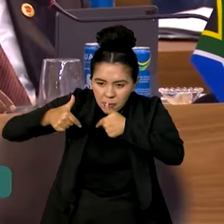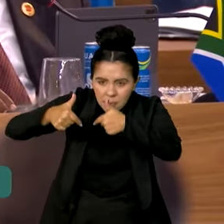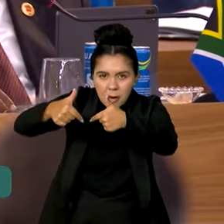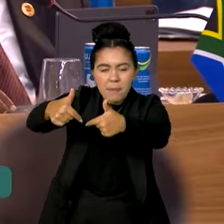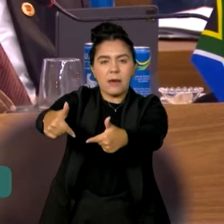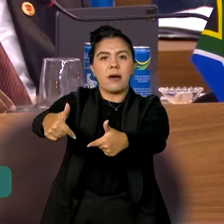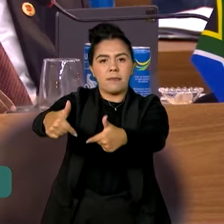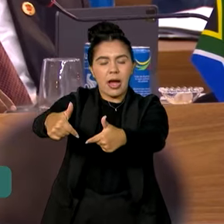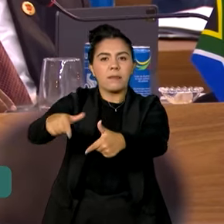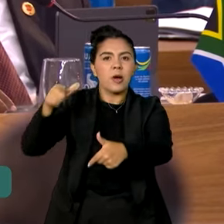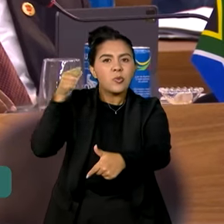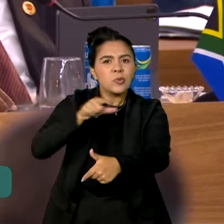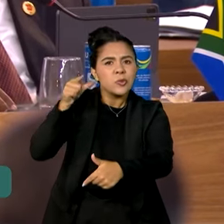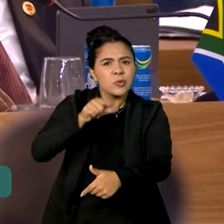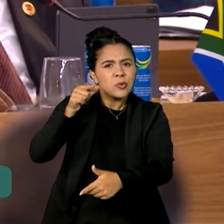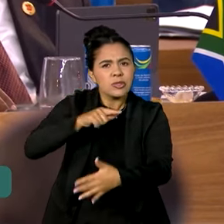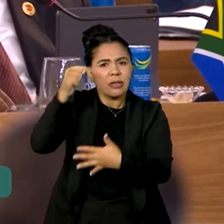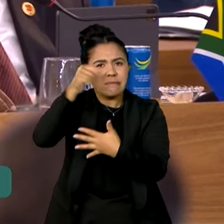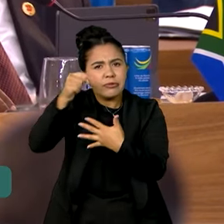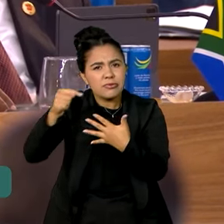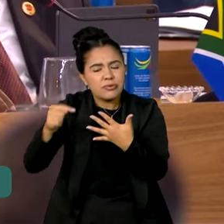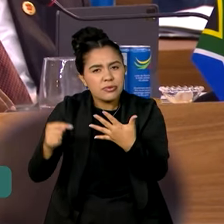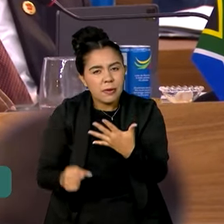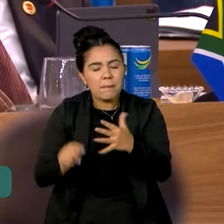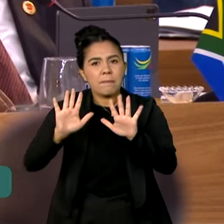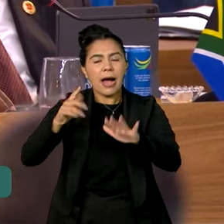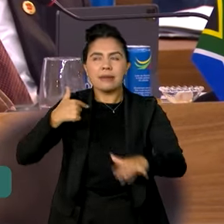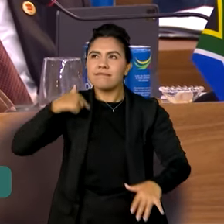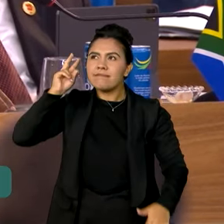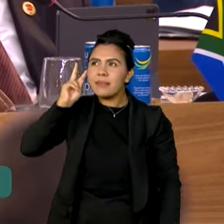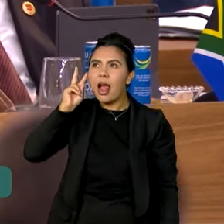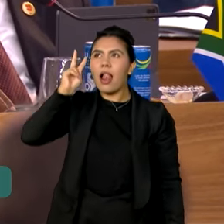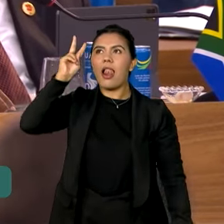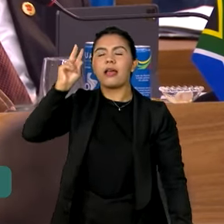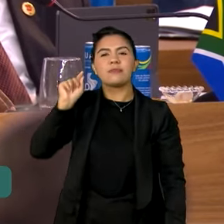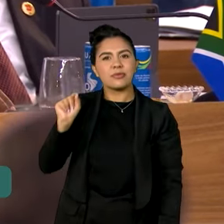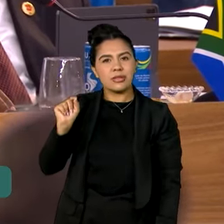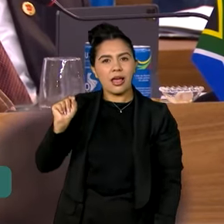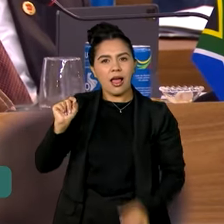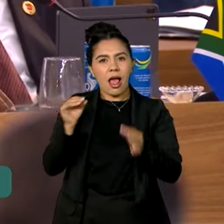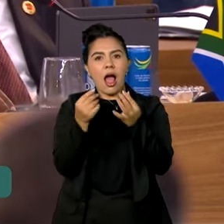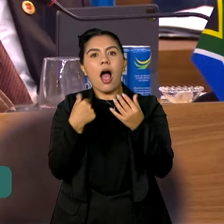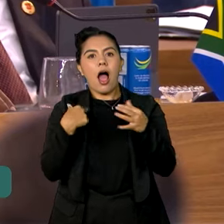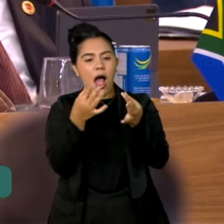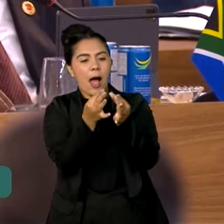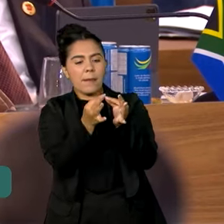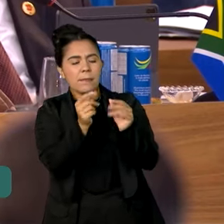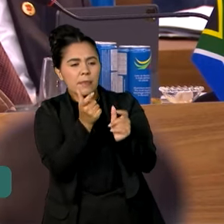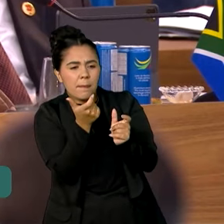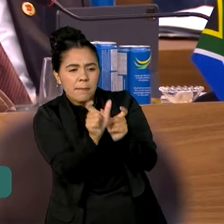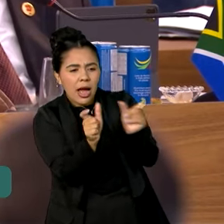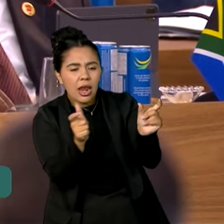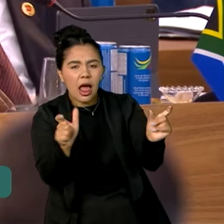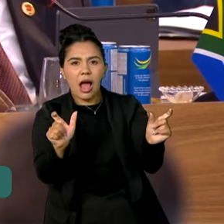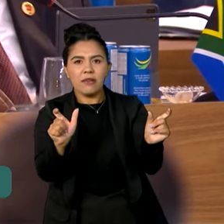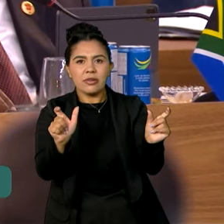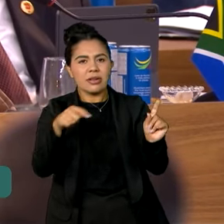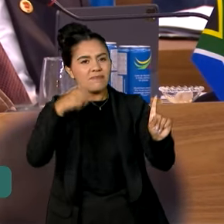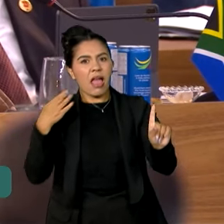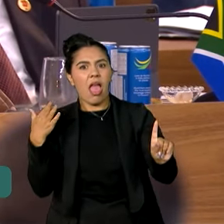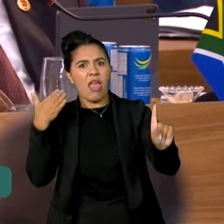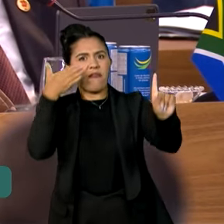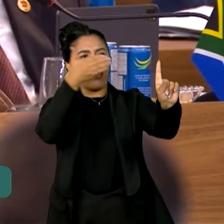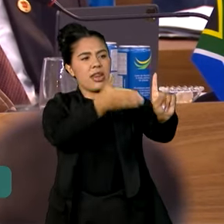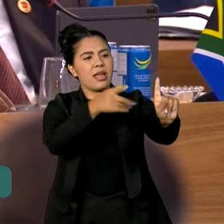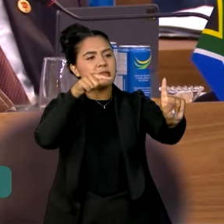além do que podemos realizar. Lembro as palavras de outro grande sul-africano, Nelson Mandela, que